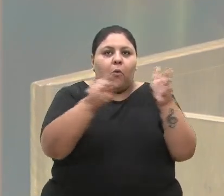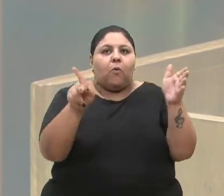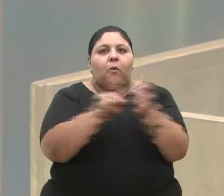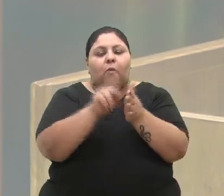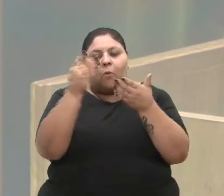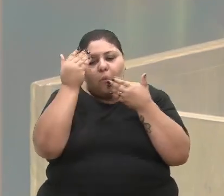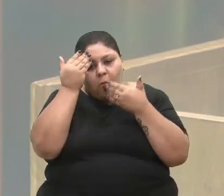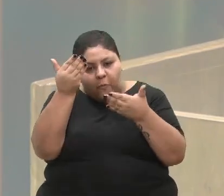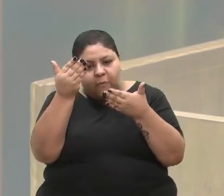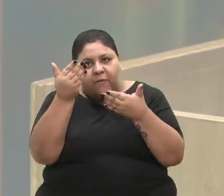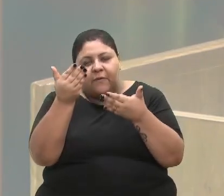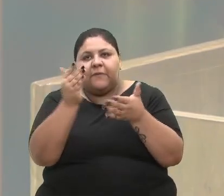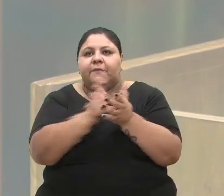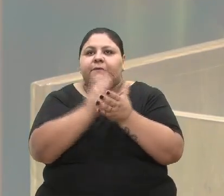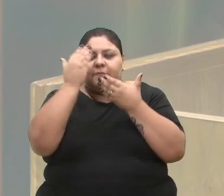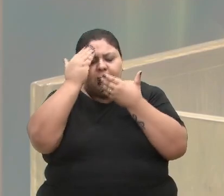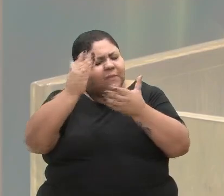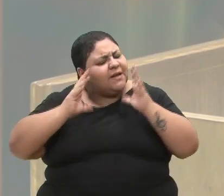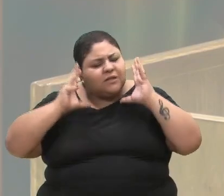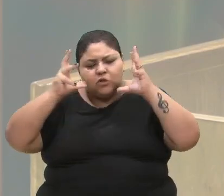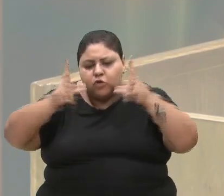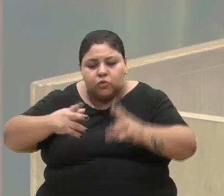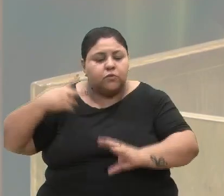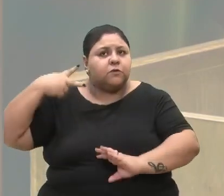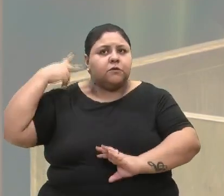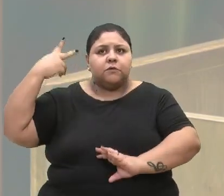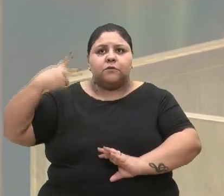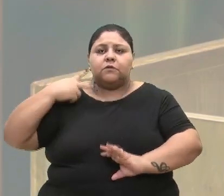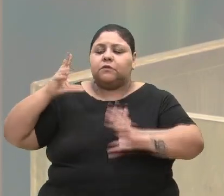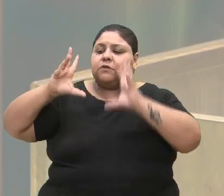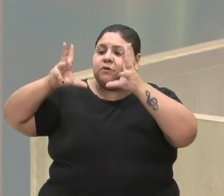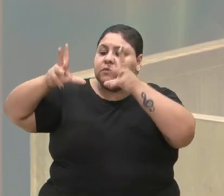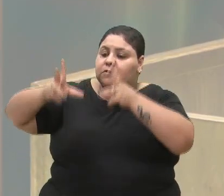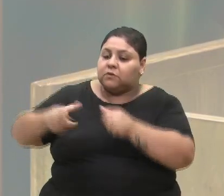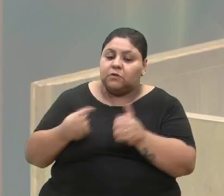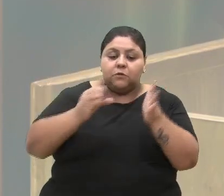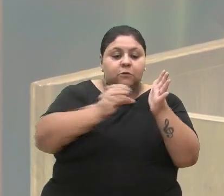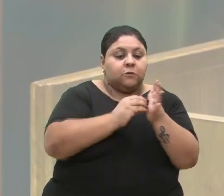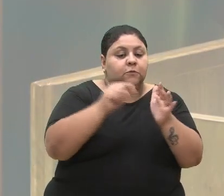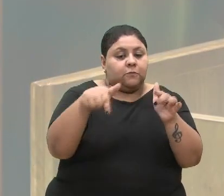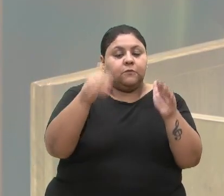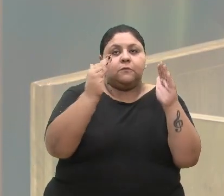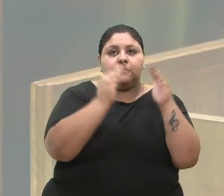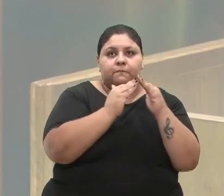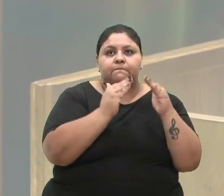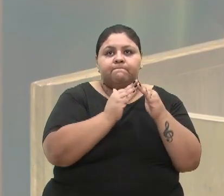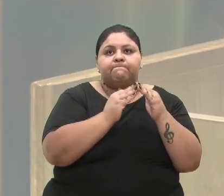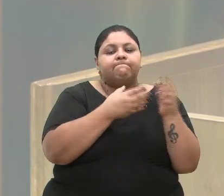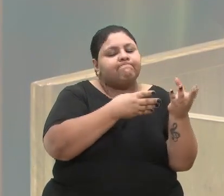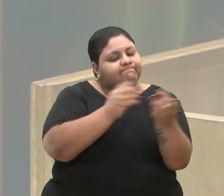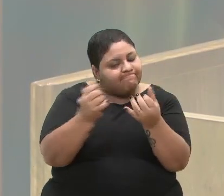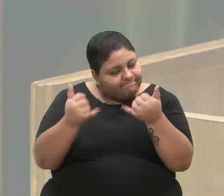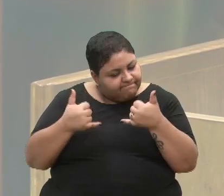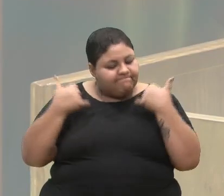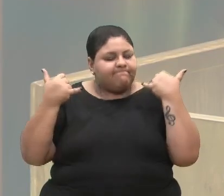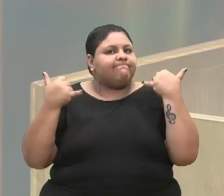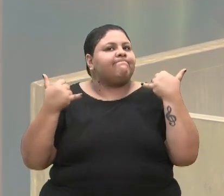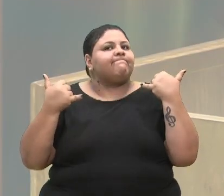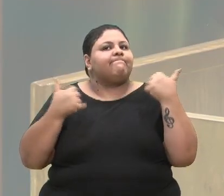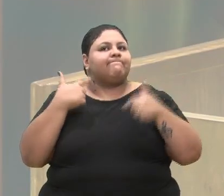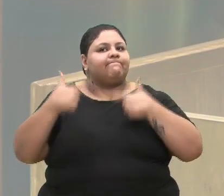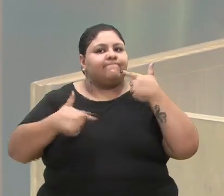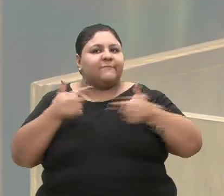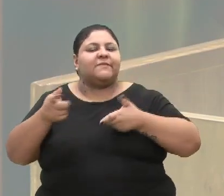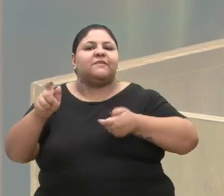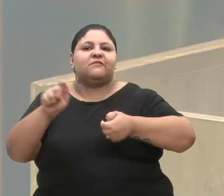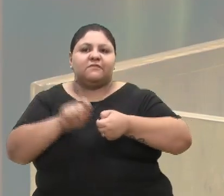senhor presidente. Obrigado a todos os vereadores, a todos os servidores dessa casa, que muito me orgulham pelo trabalho que